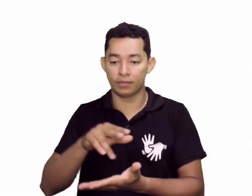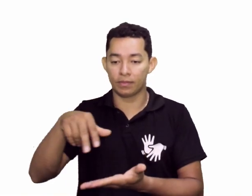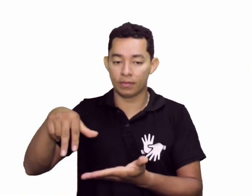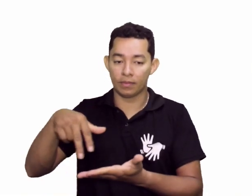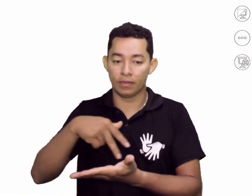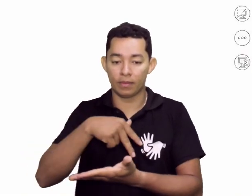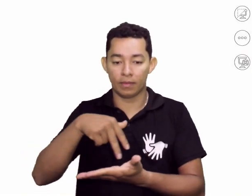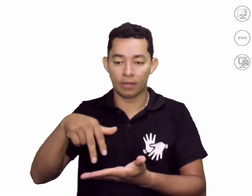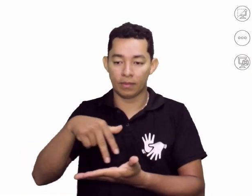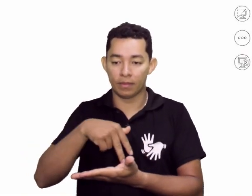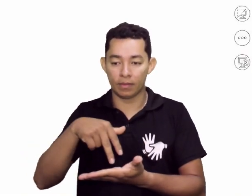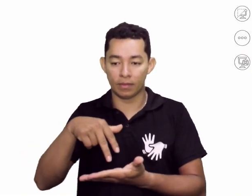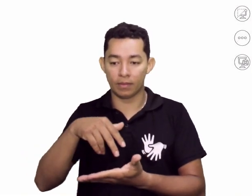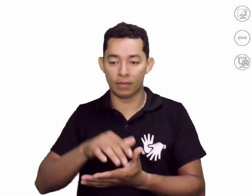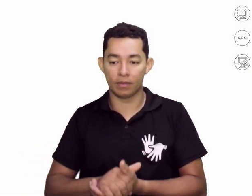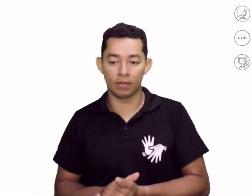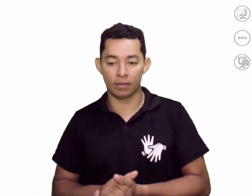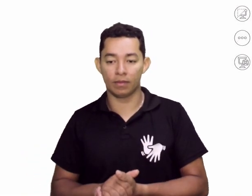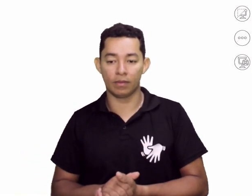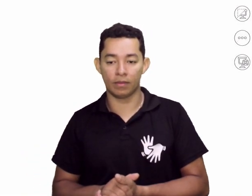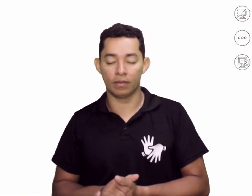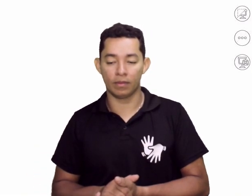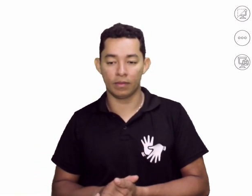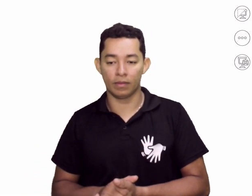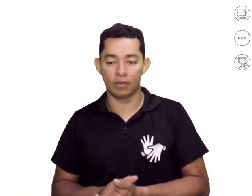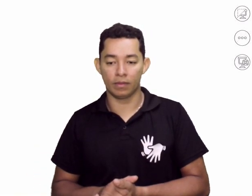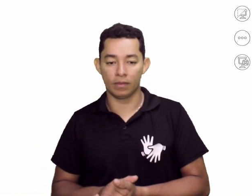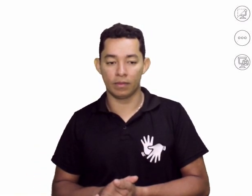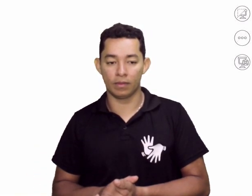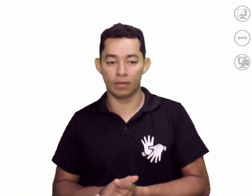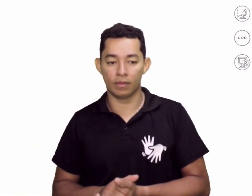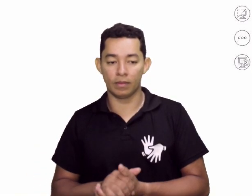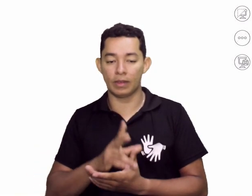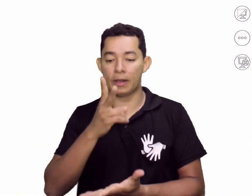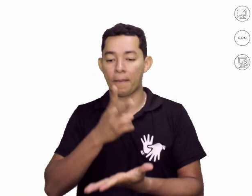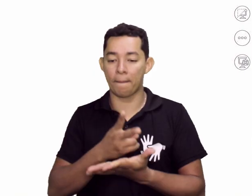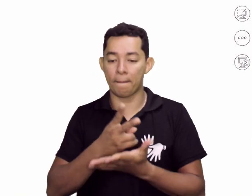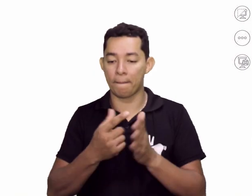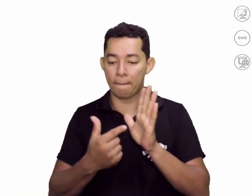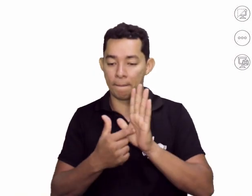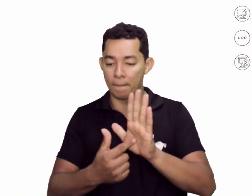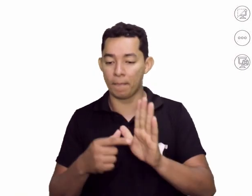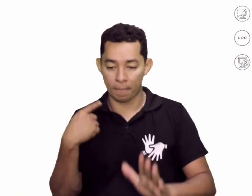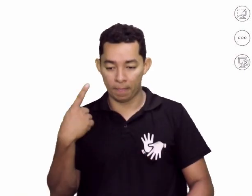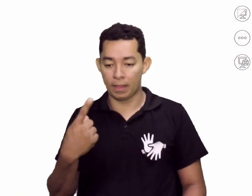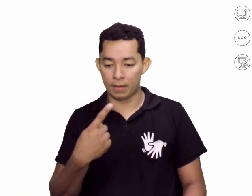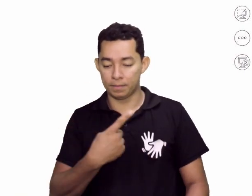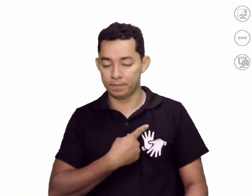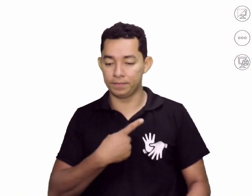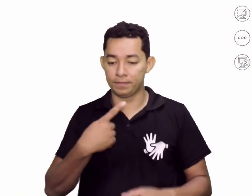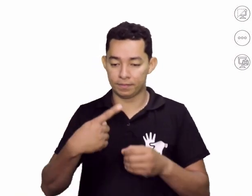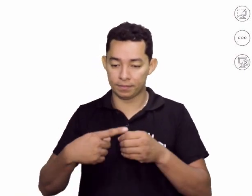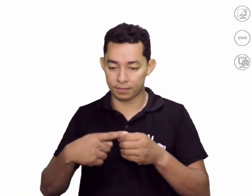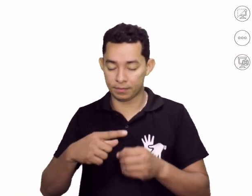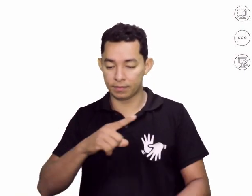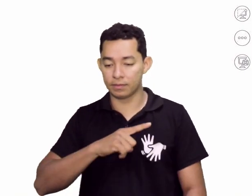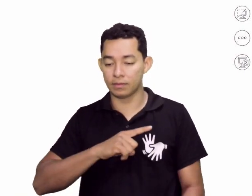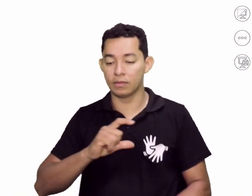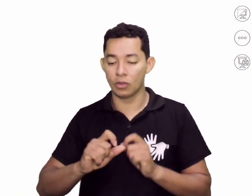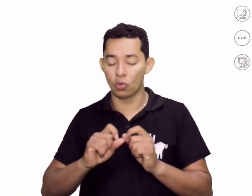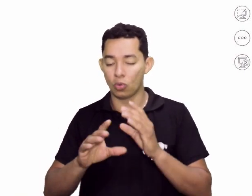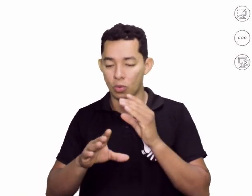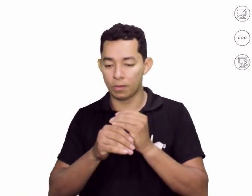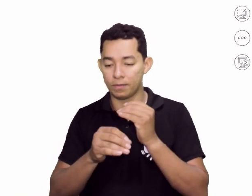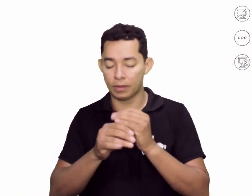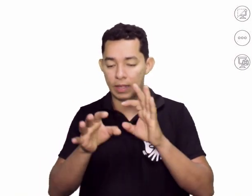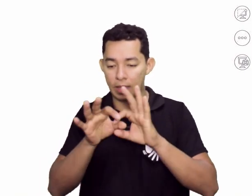O que acontece é que a dança, que sempre aparece na nossa cidade, tem um componente de